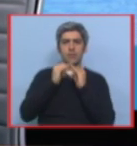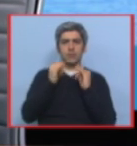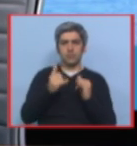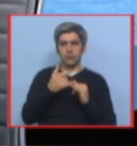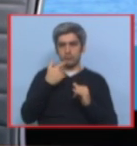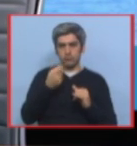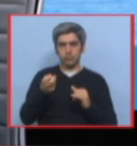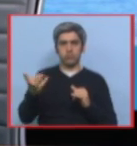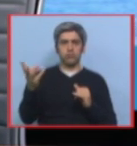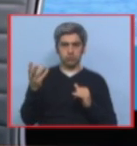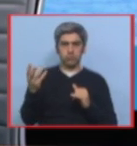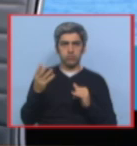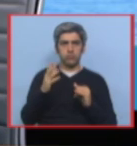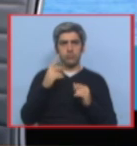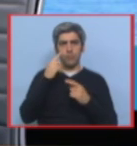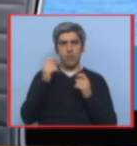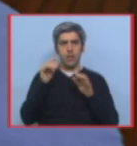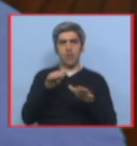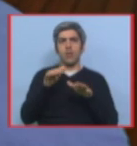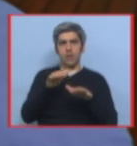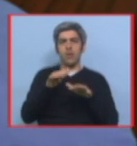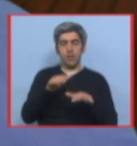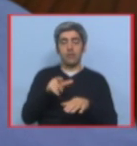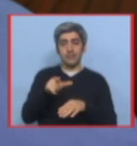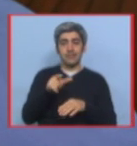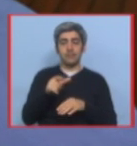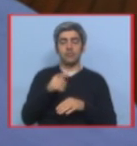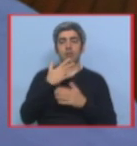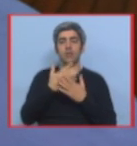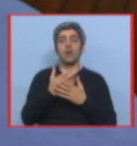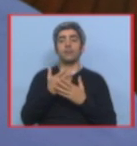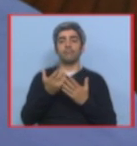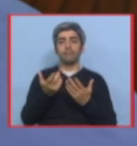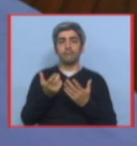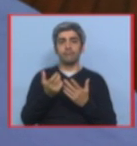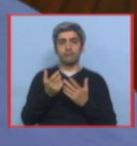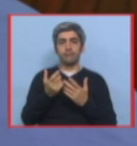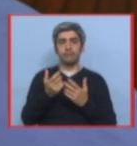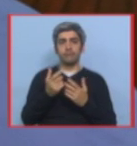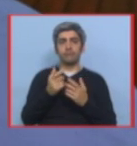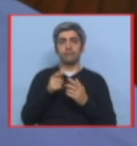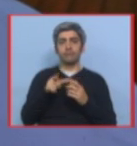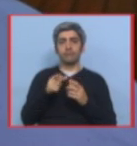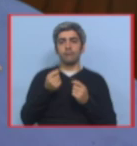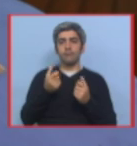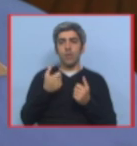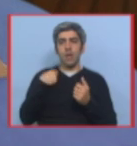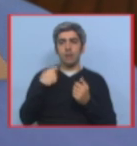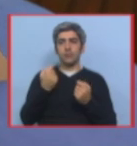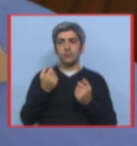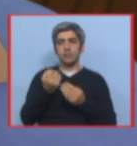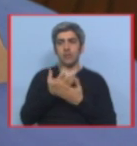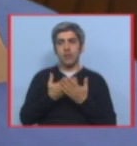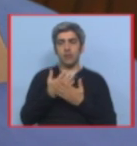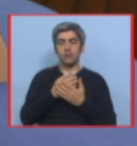internacionais. Portanto, é procurada. E essa procura em massa fez com que a oferta fosse muito pouca. Isto é um mercado a